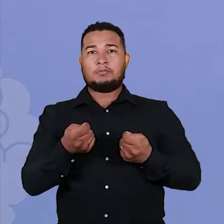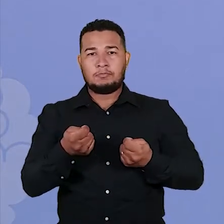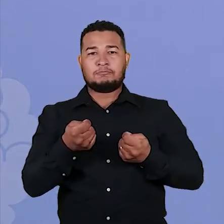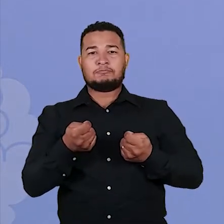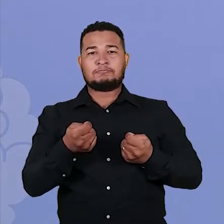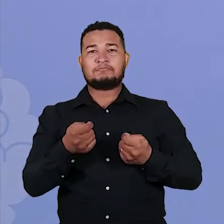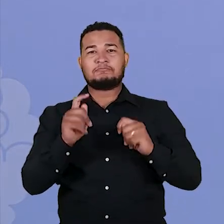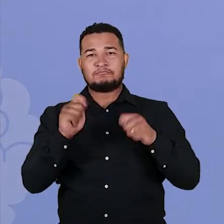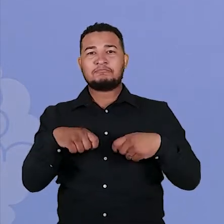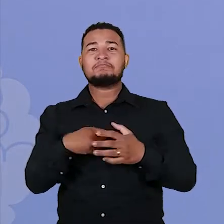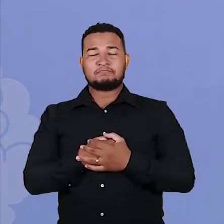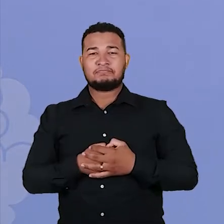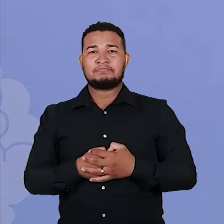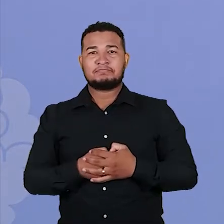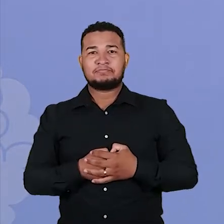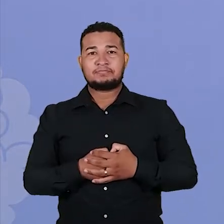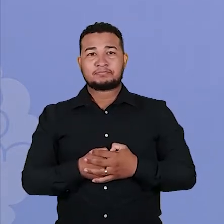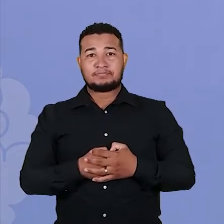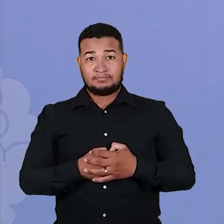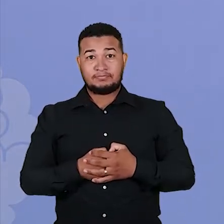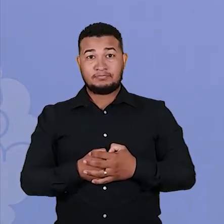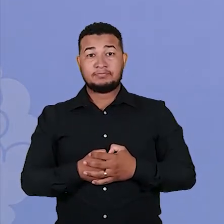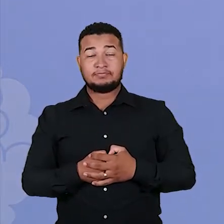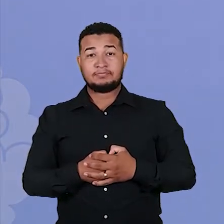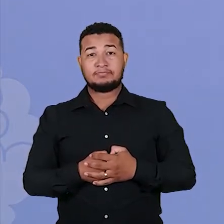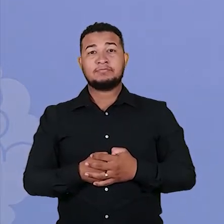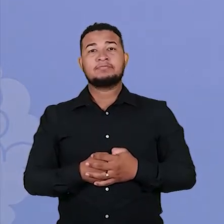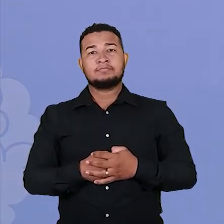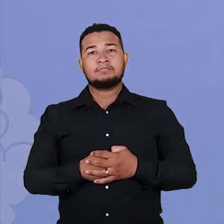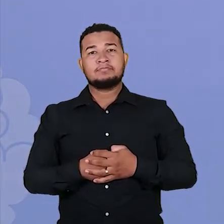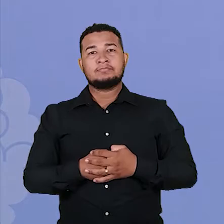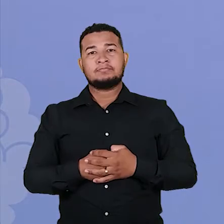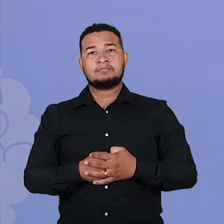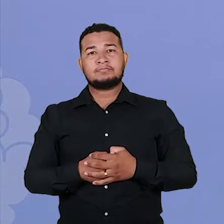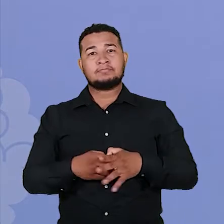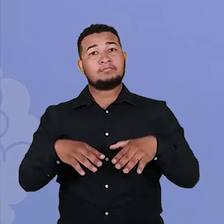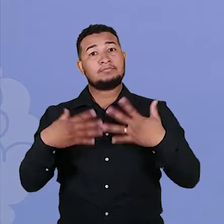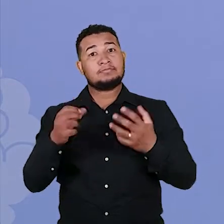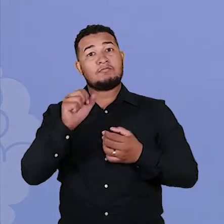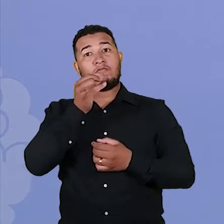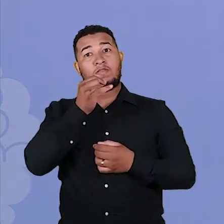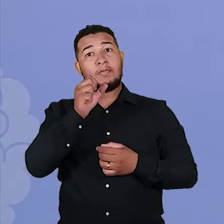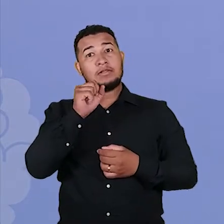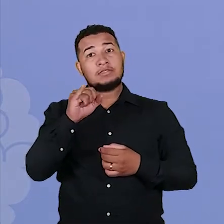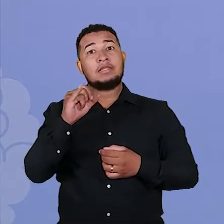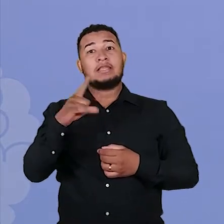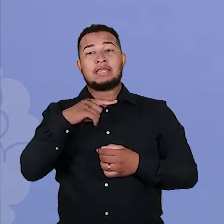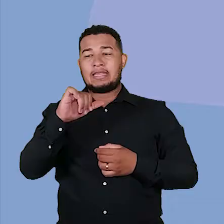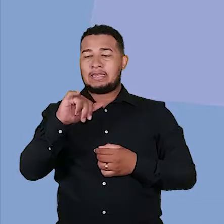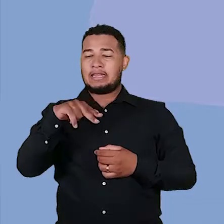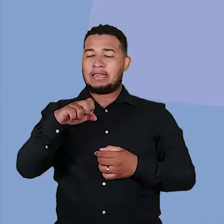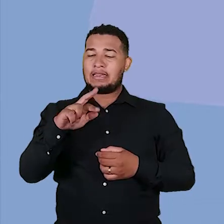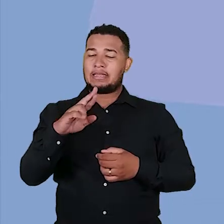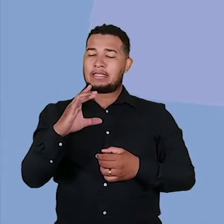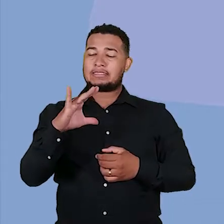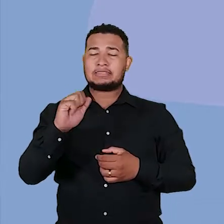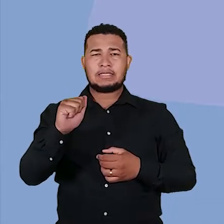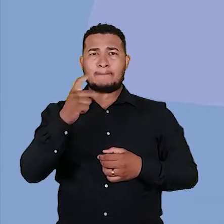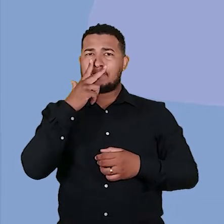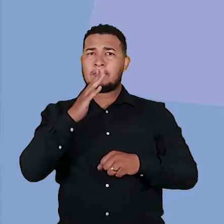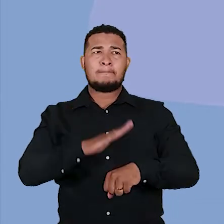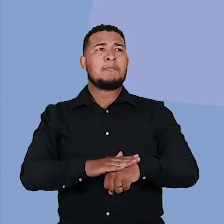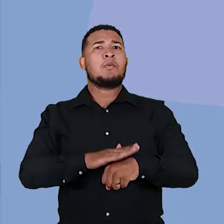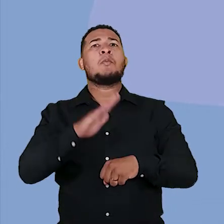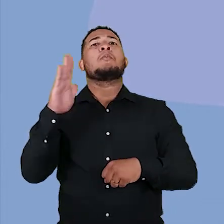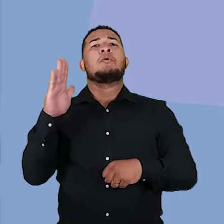corpo de ir mais para frente. Tá bom? Então, quanto maior a inércia, né, de um